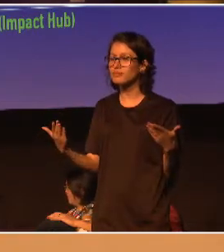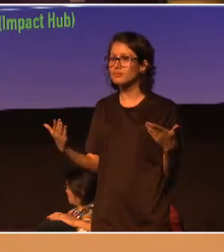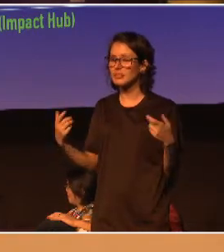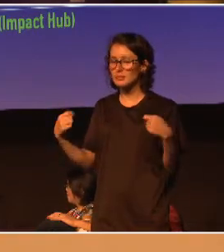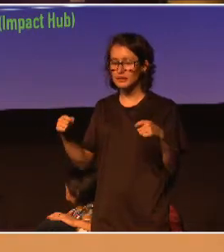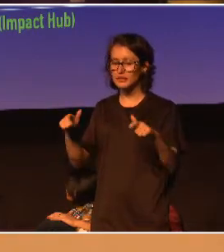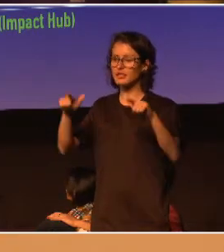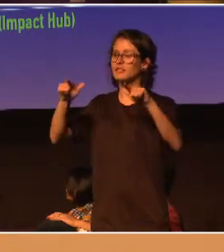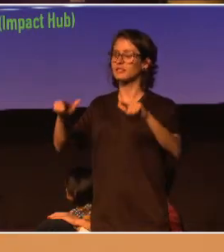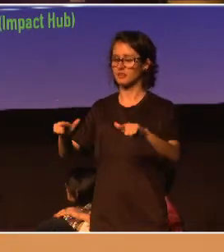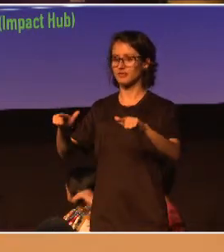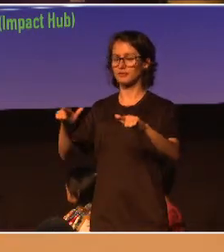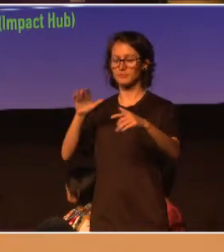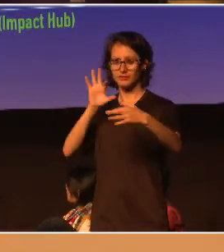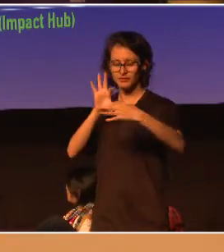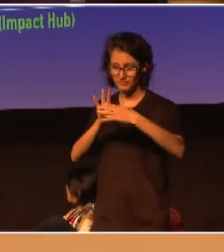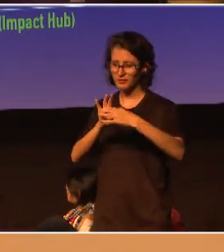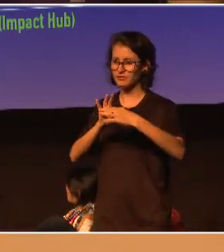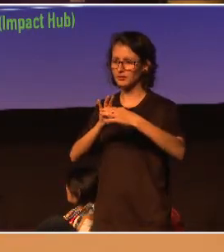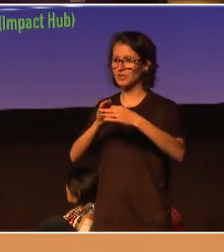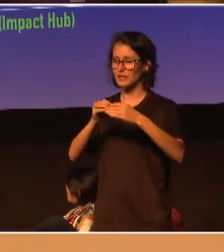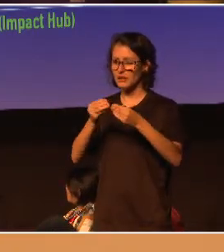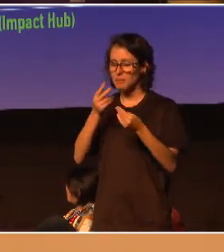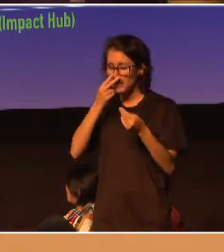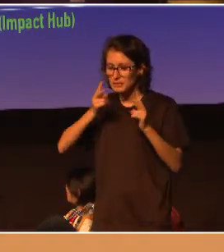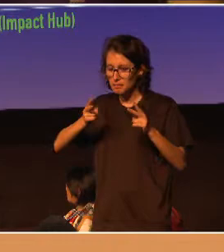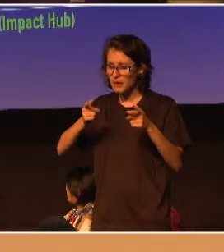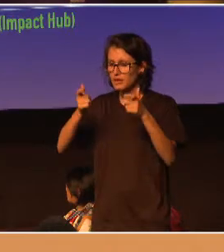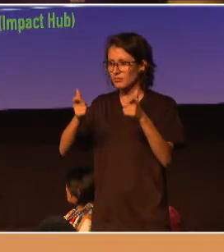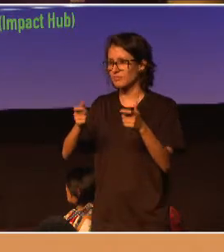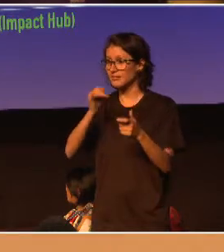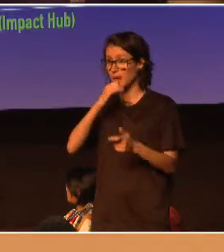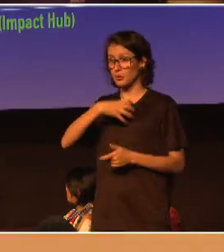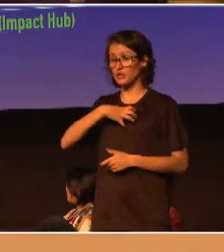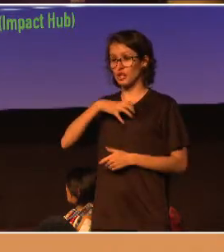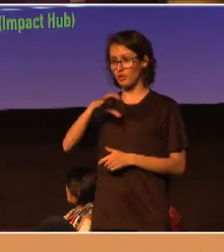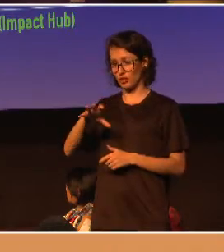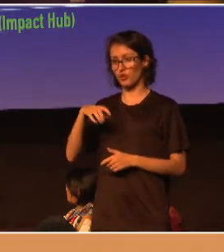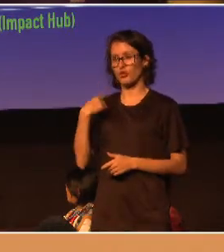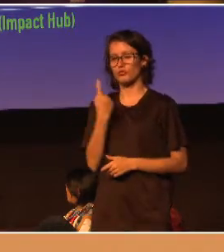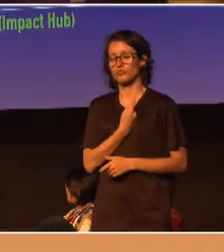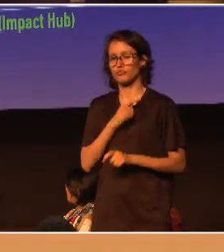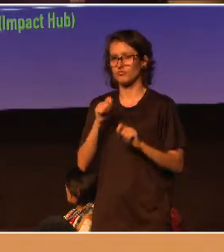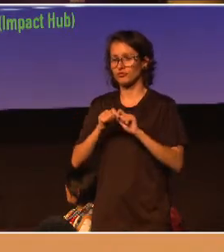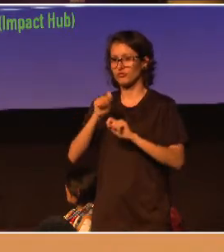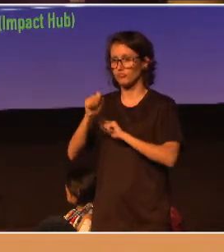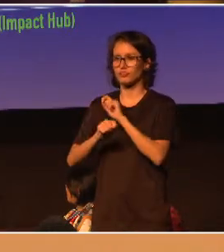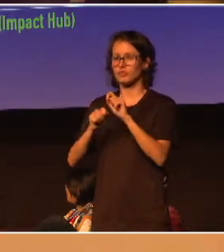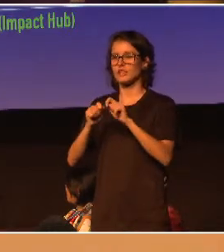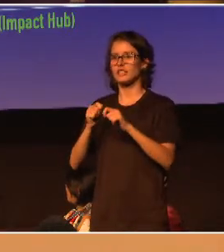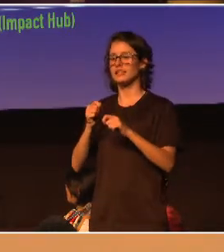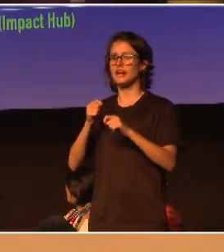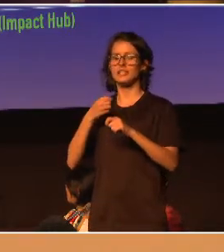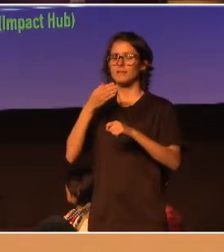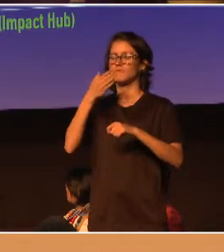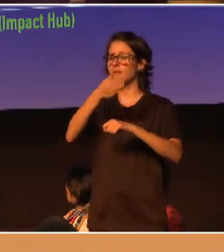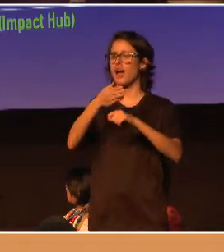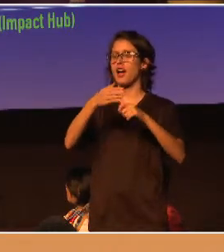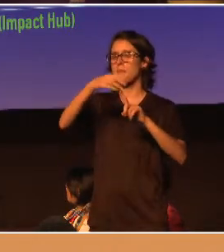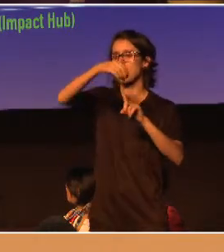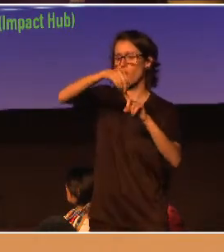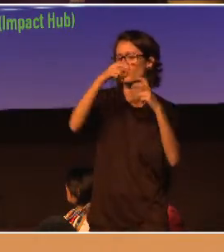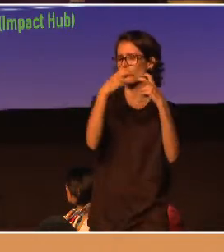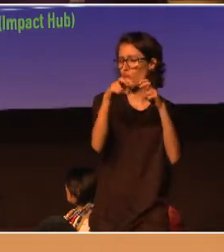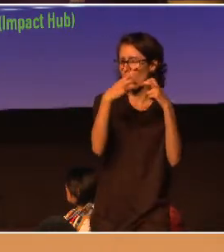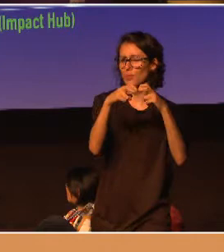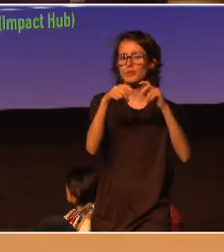do local, do distrito, do território. O que a gente está fazendo em Salvador é isso, por exemplo, a gente está ocupando estações de ônibus e metrô da cidade